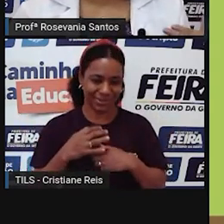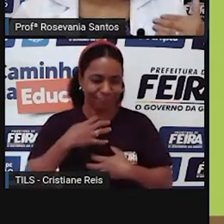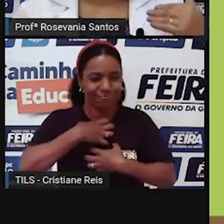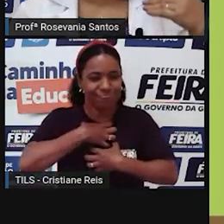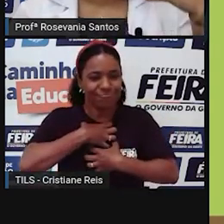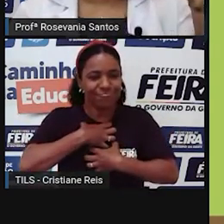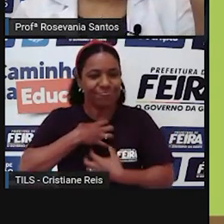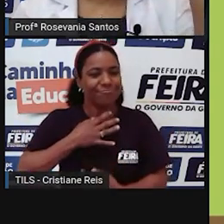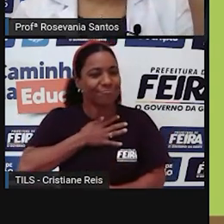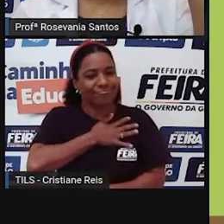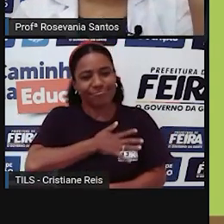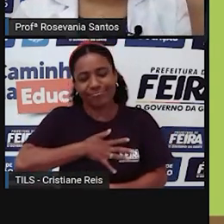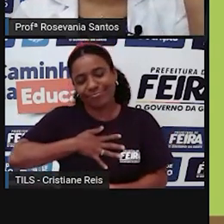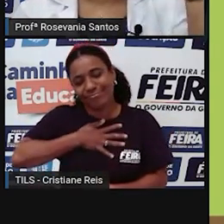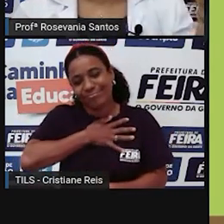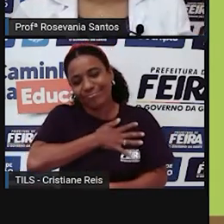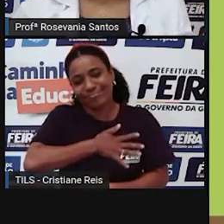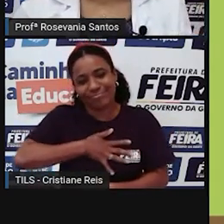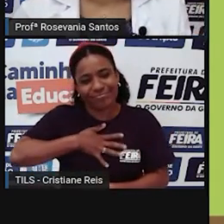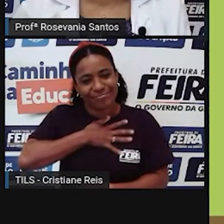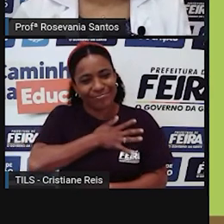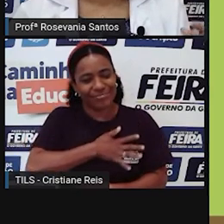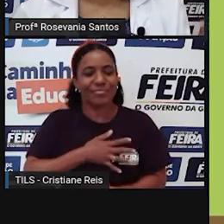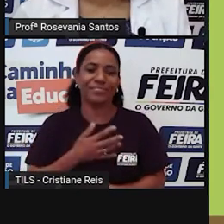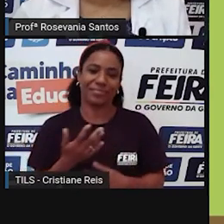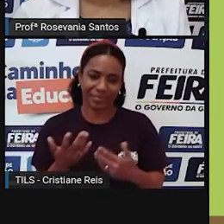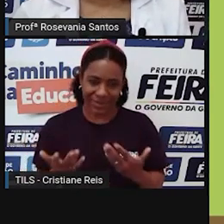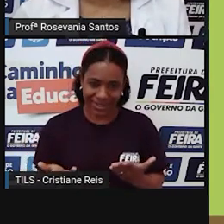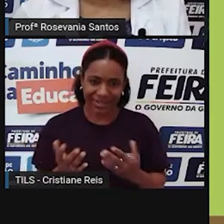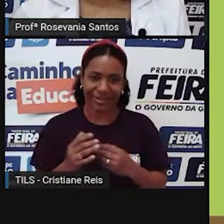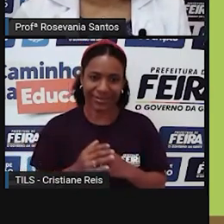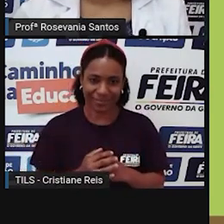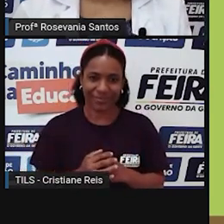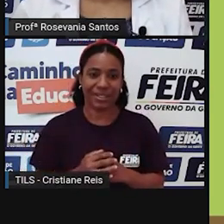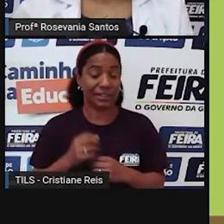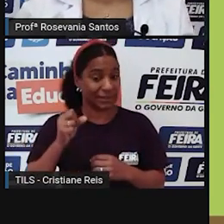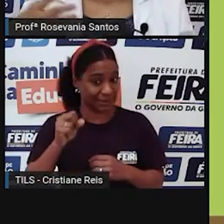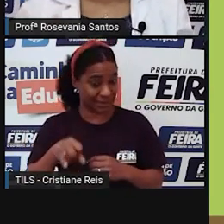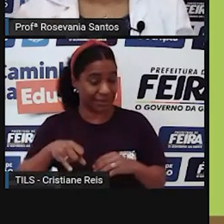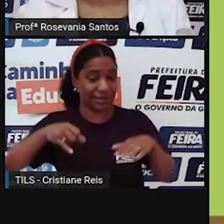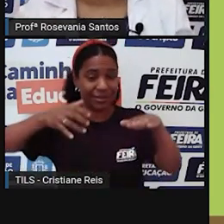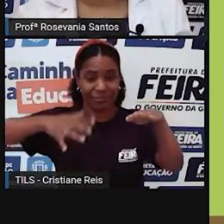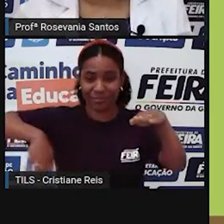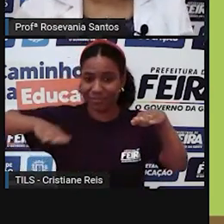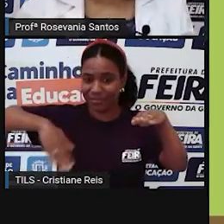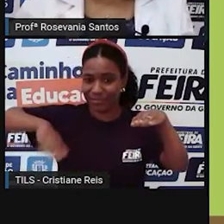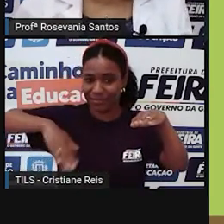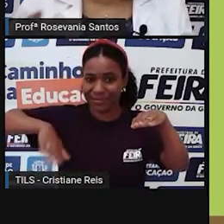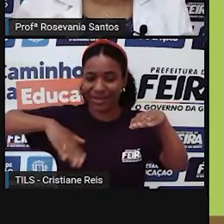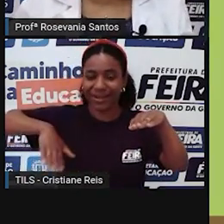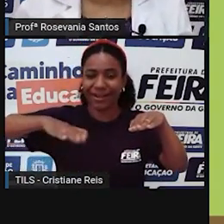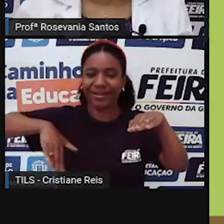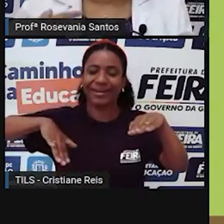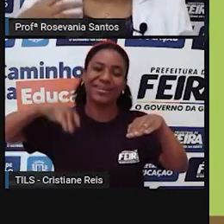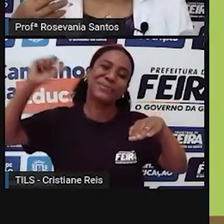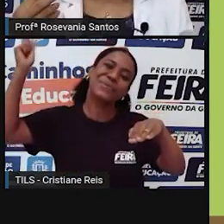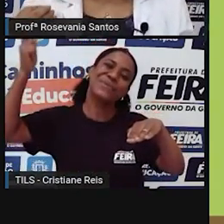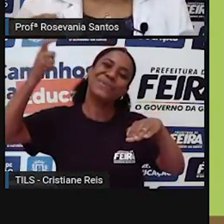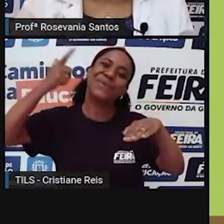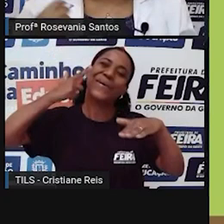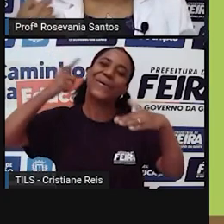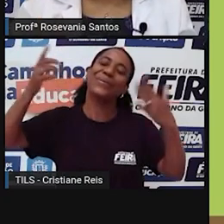ali, sentimentos de satisfação. Por exemplo, se você chega na praia, você vai sentir o calor, você vai